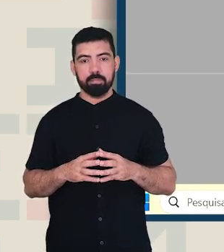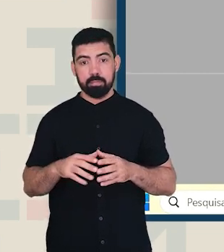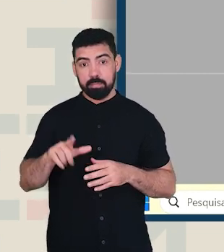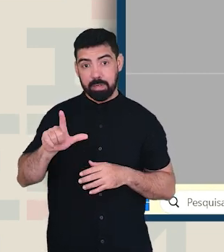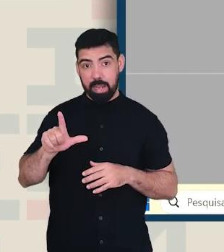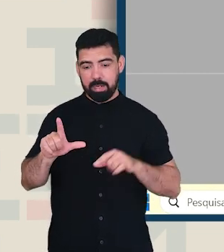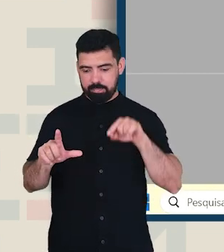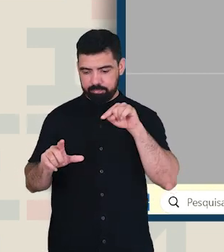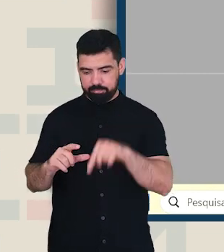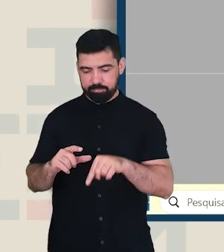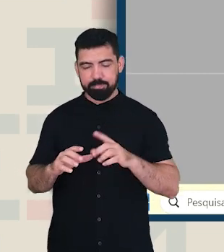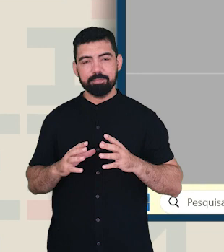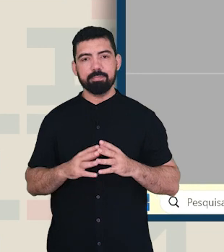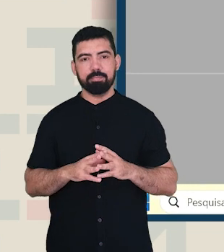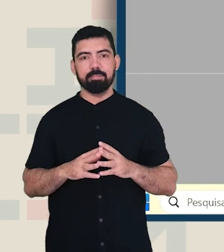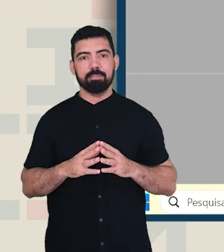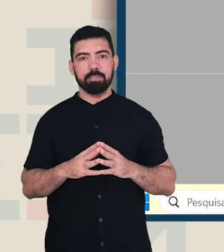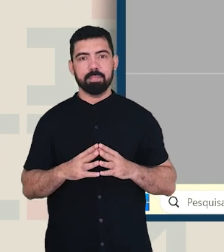L,